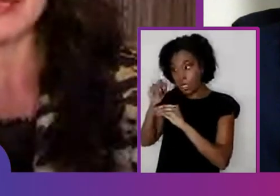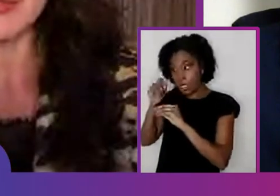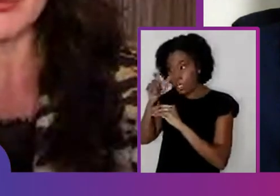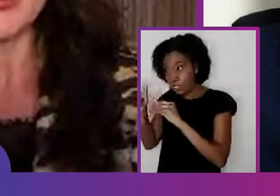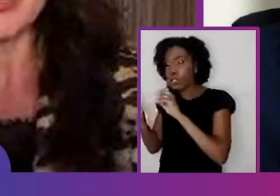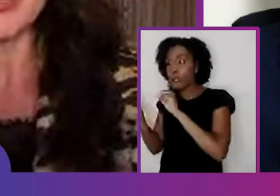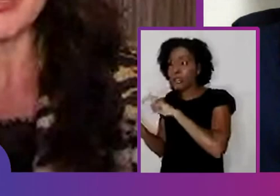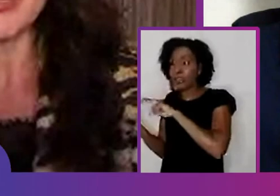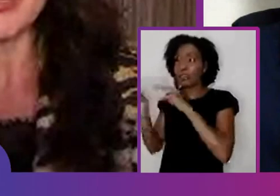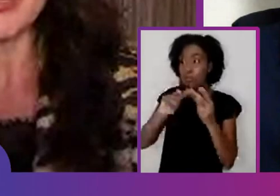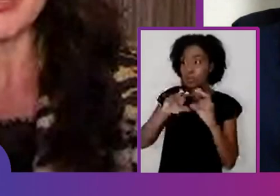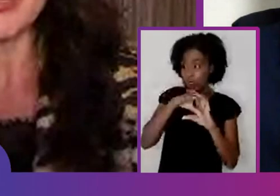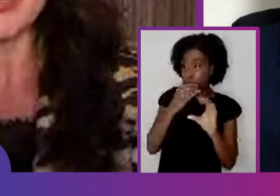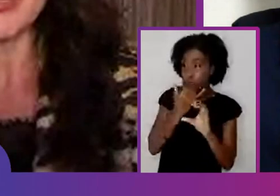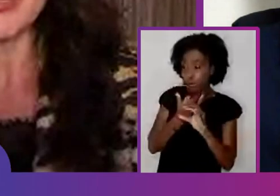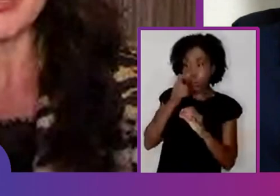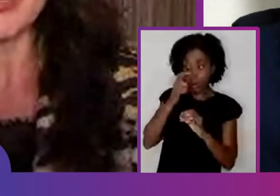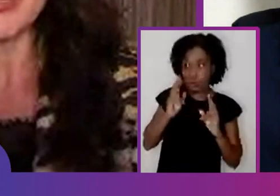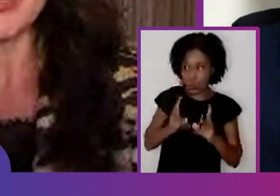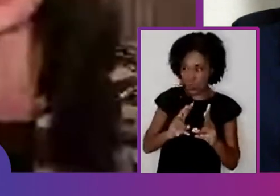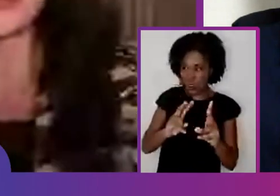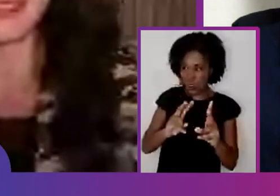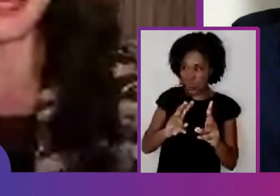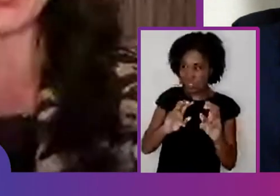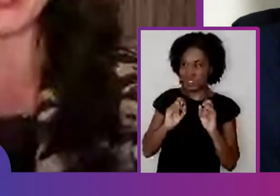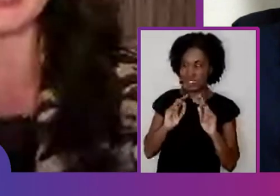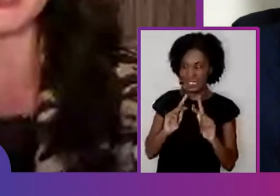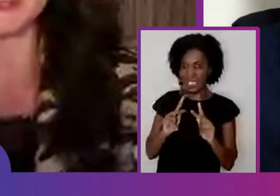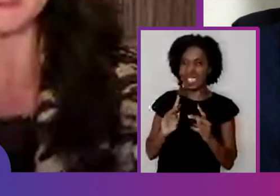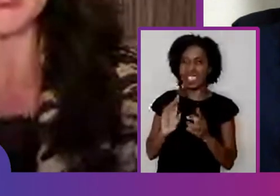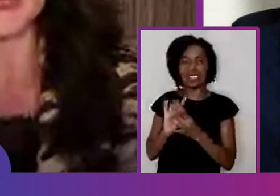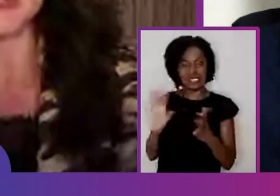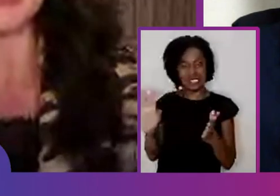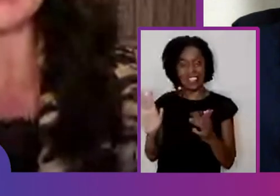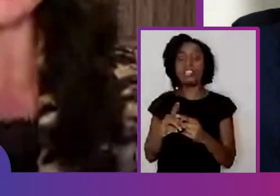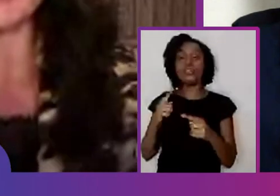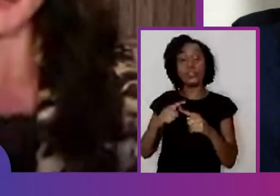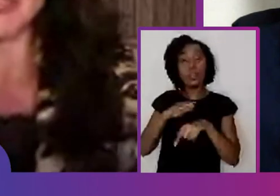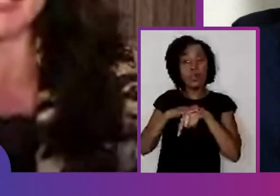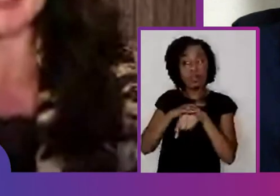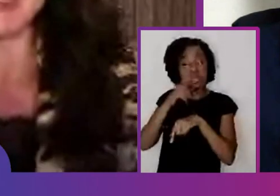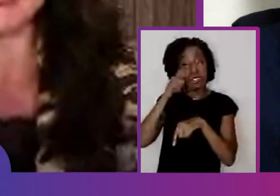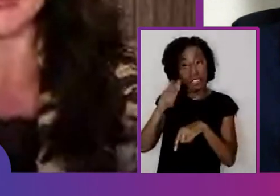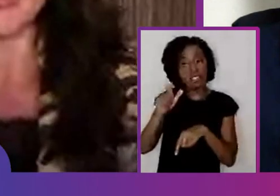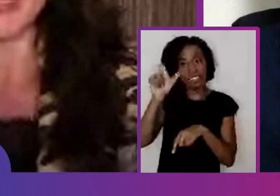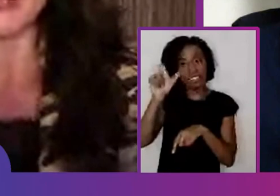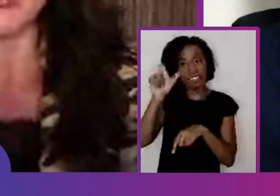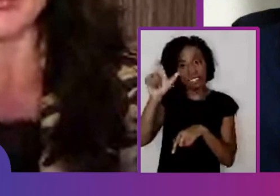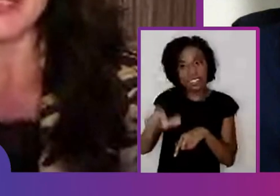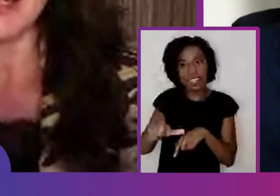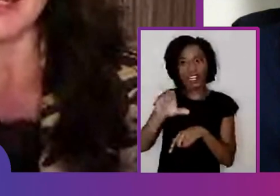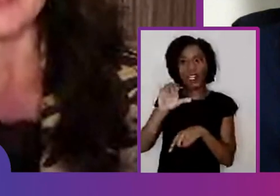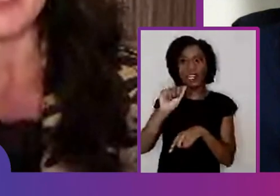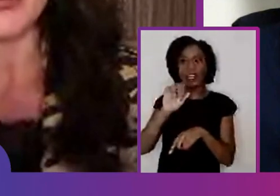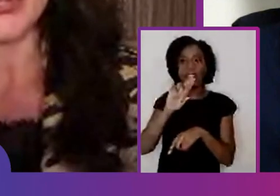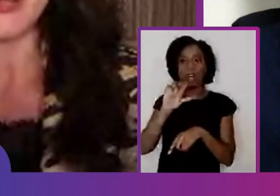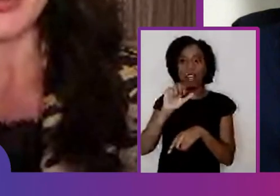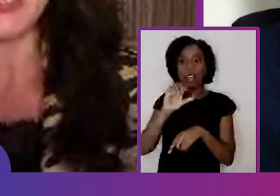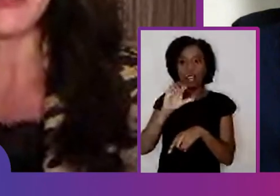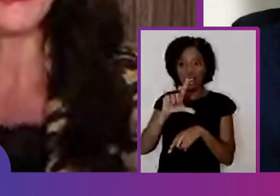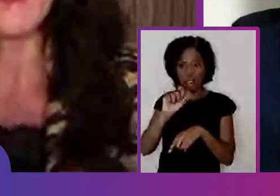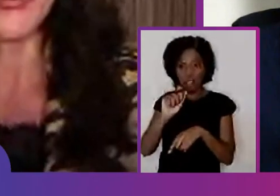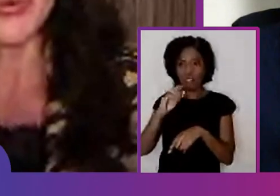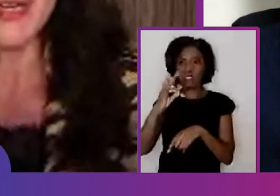YouTube do Bradesco, que a gente vai continuar essa conversa que está muito interessante com a Carla Tchepo. De qualquer maneira, para você que está nos acompanhando no Instagram